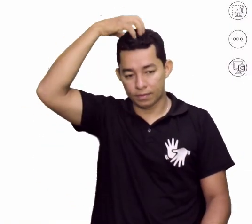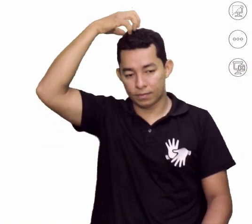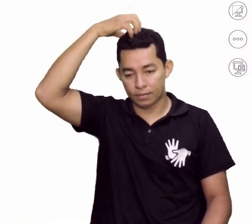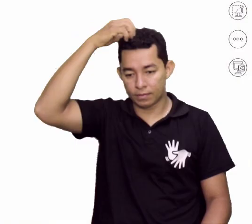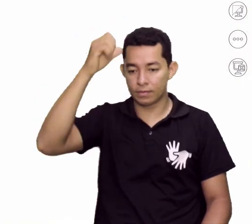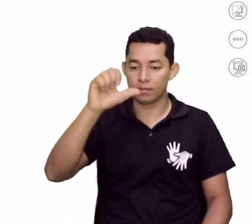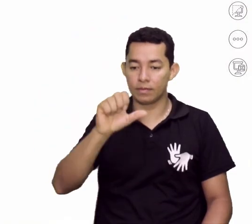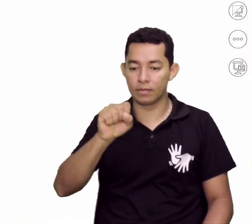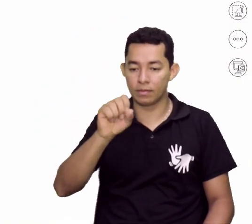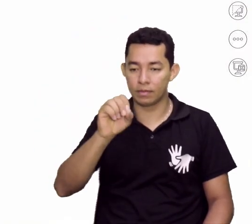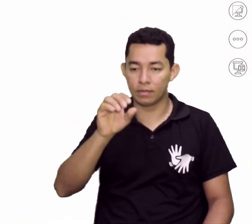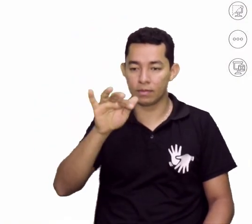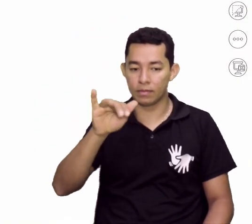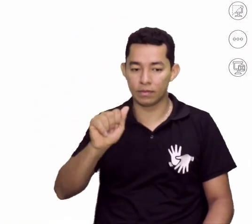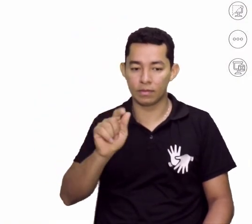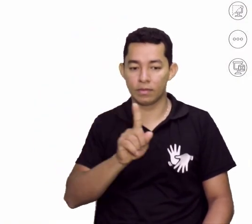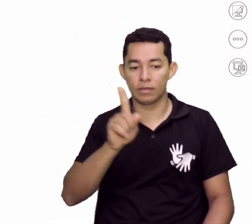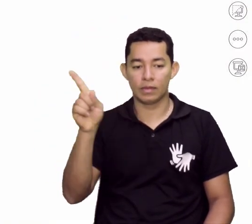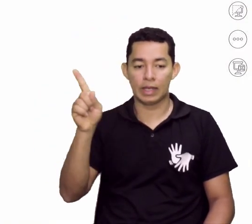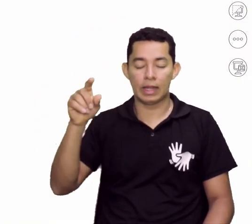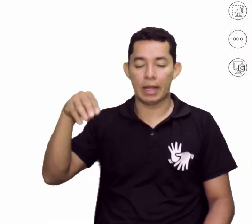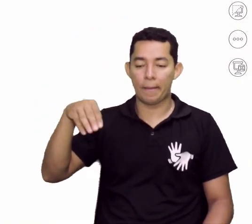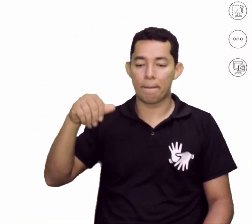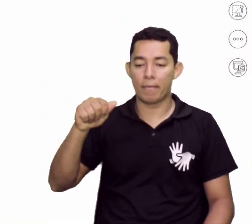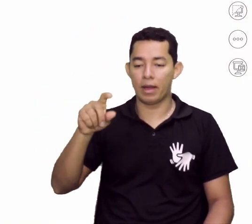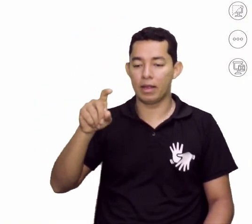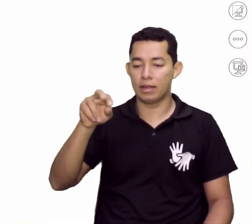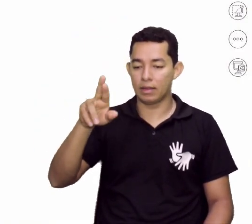em Madrid, na Espanha.